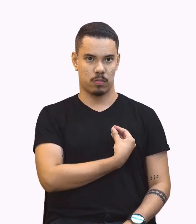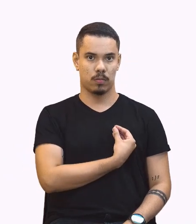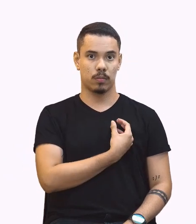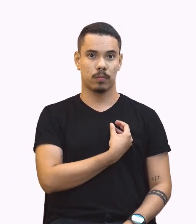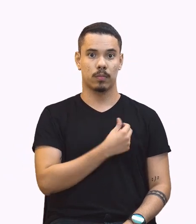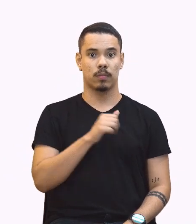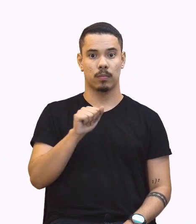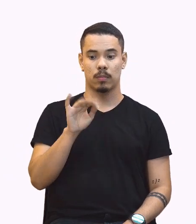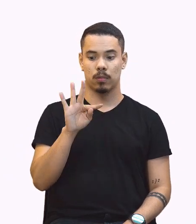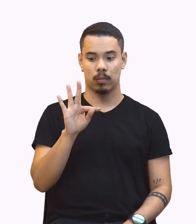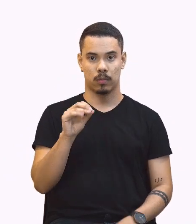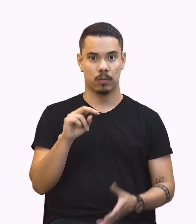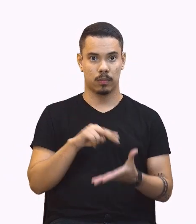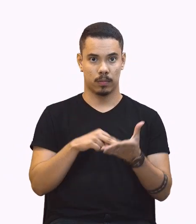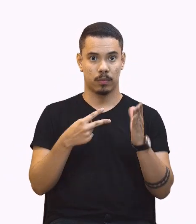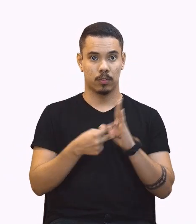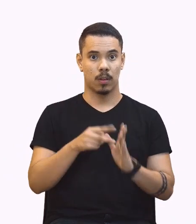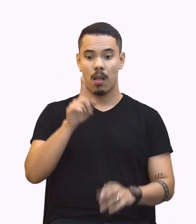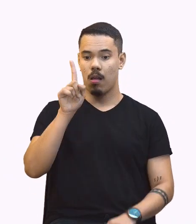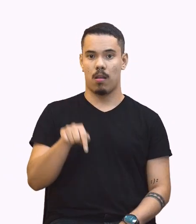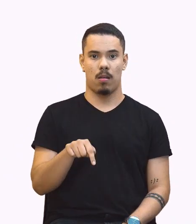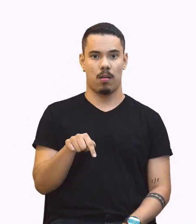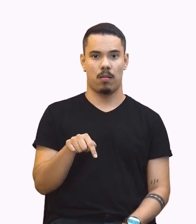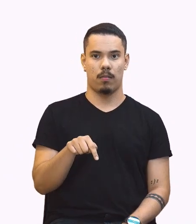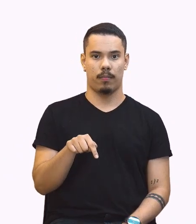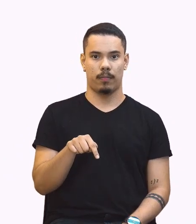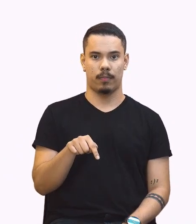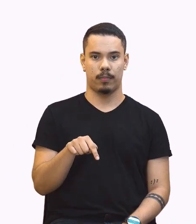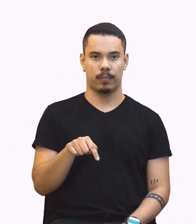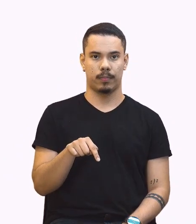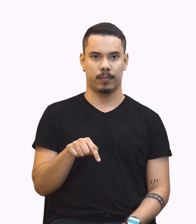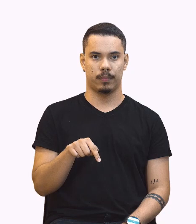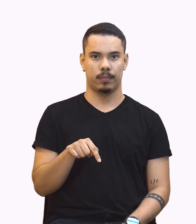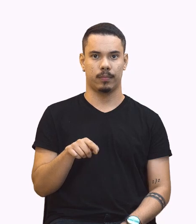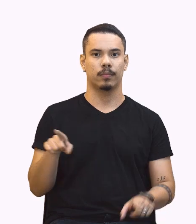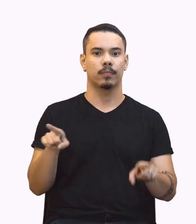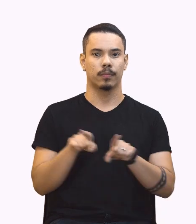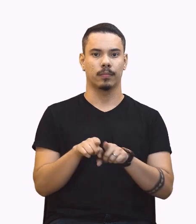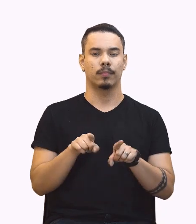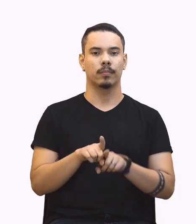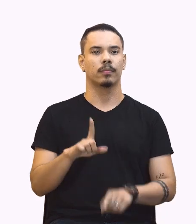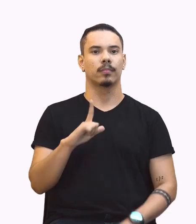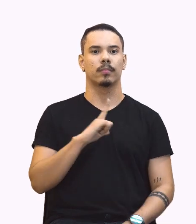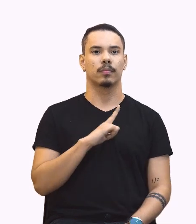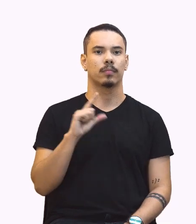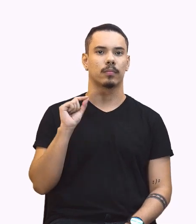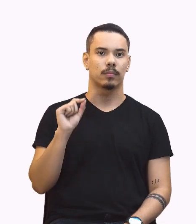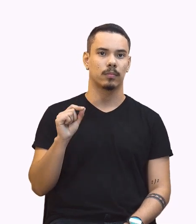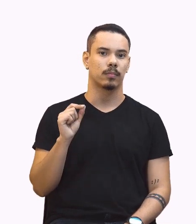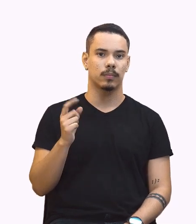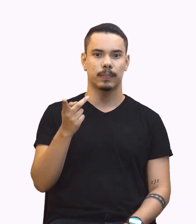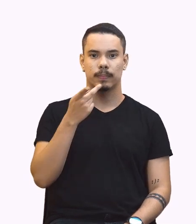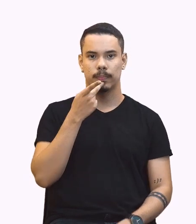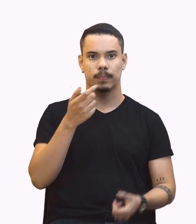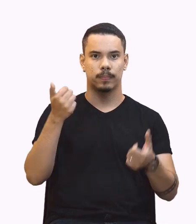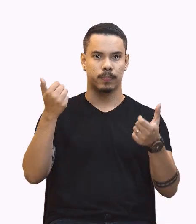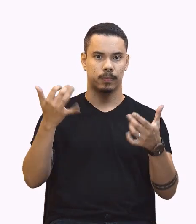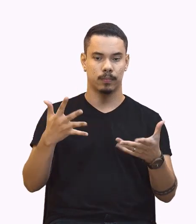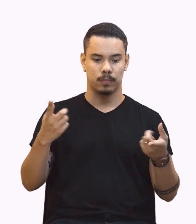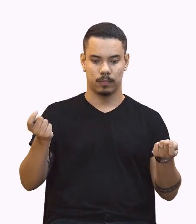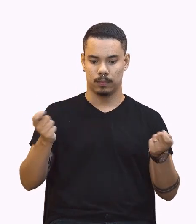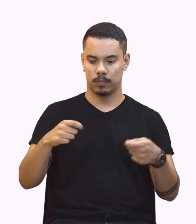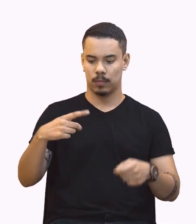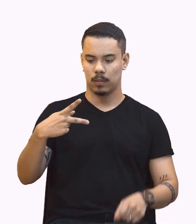significa isso, aquilo que é. E temos também, aqui a gente está falando do ato, da